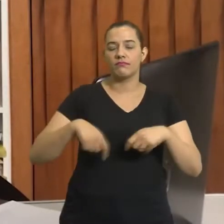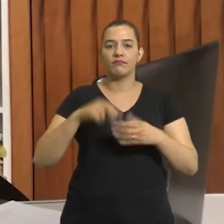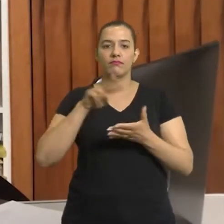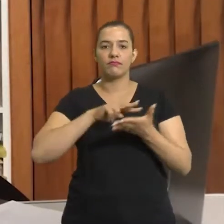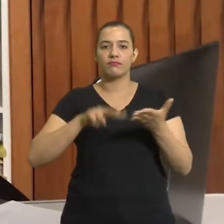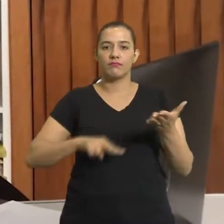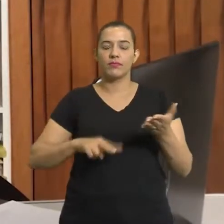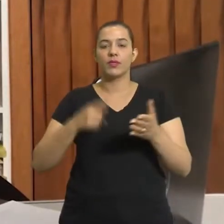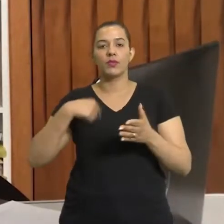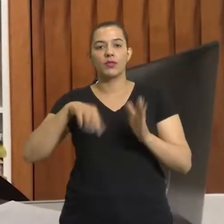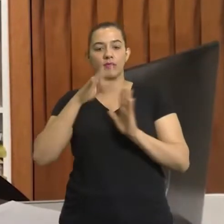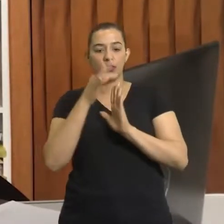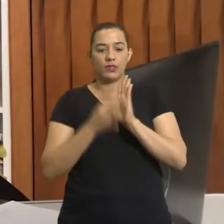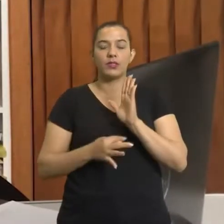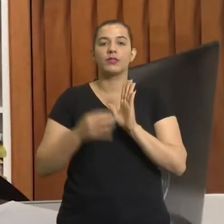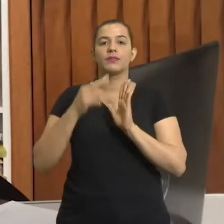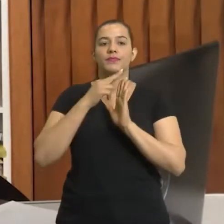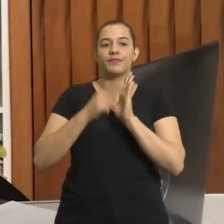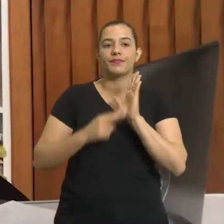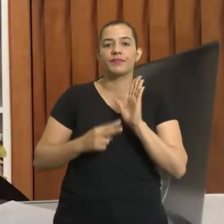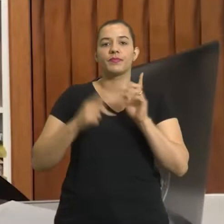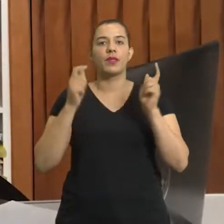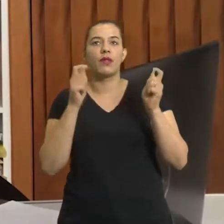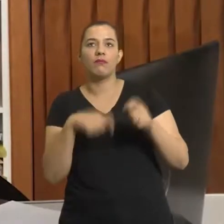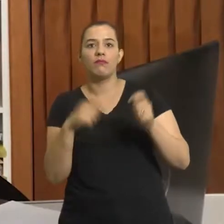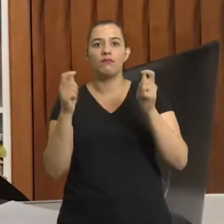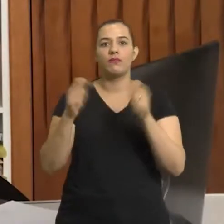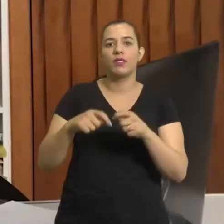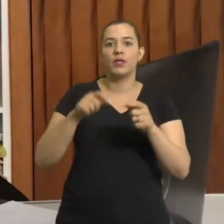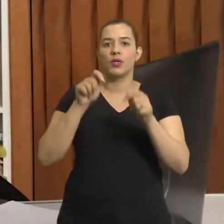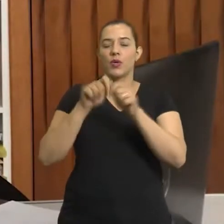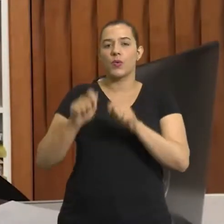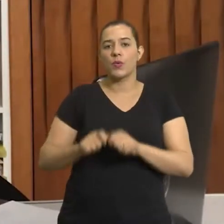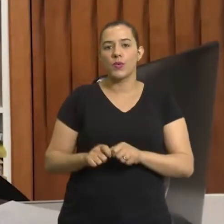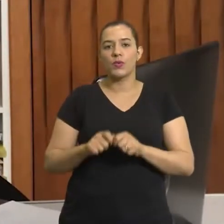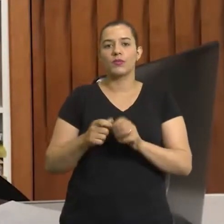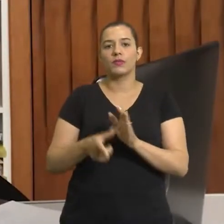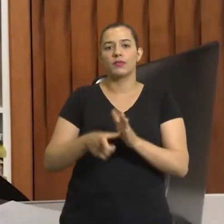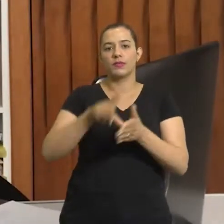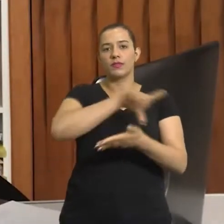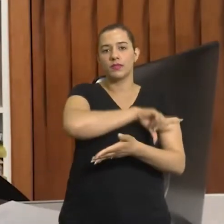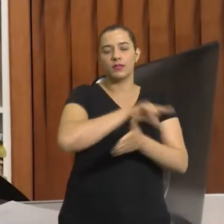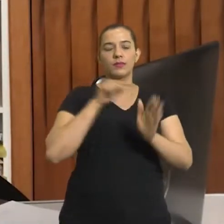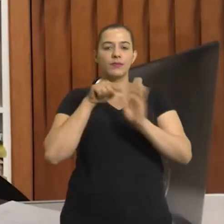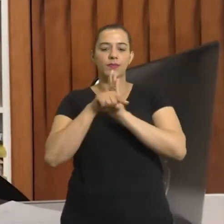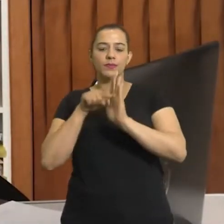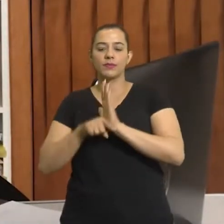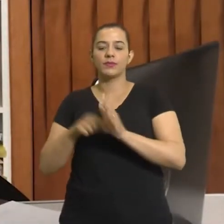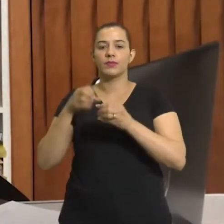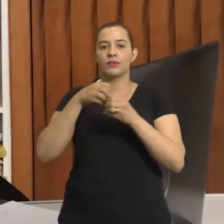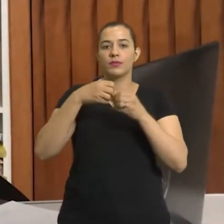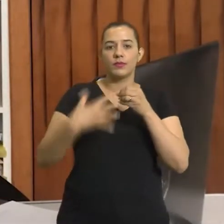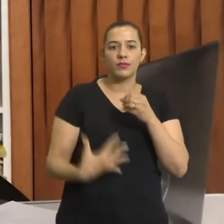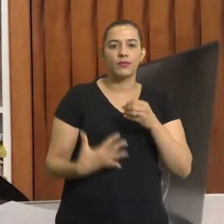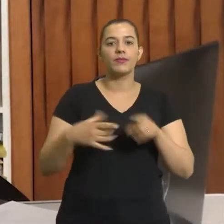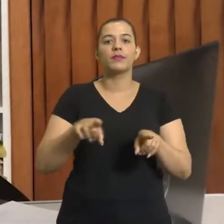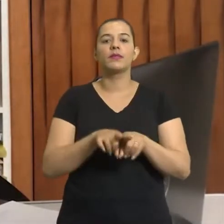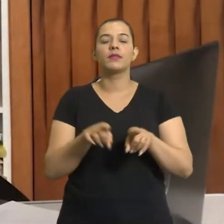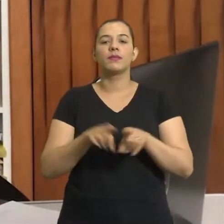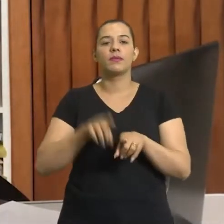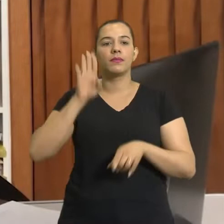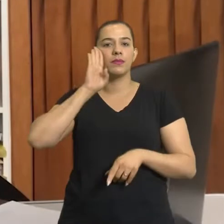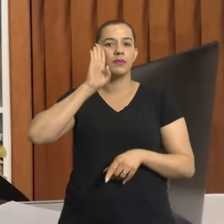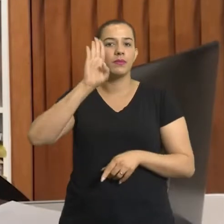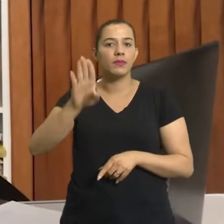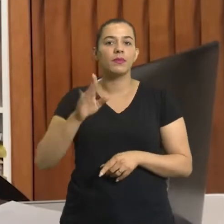vai ler um texto, a gente vai criando hipóteses, fazendo antecipações do conteúdo e, principalmente, a gente